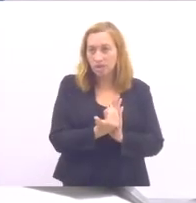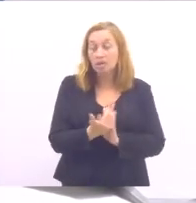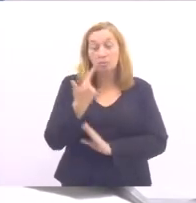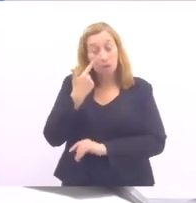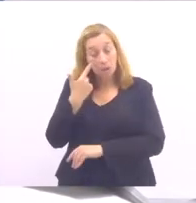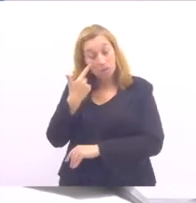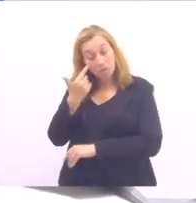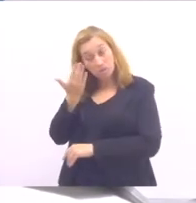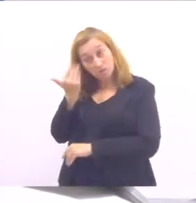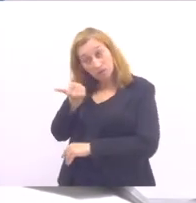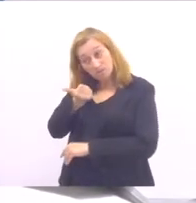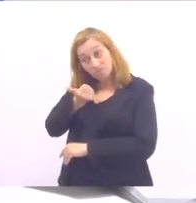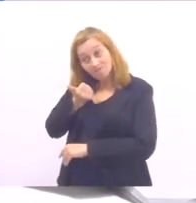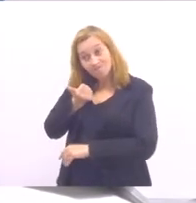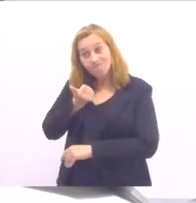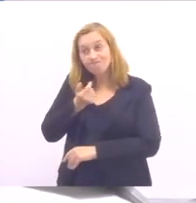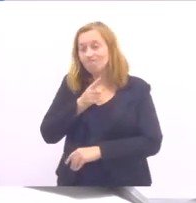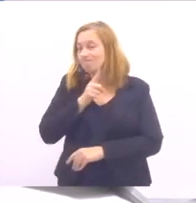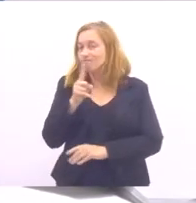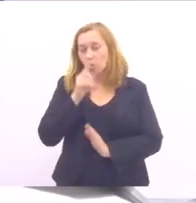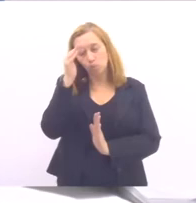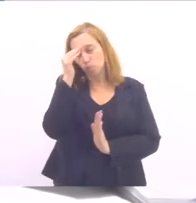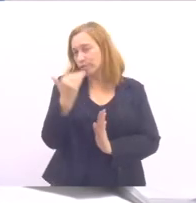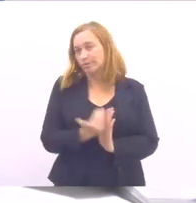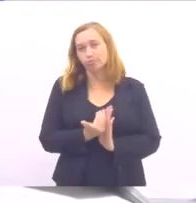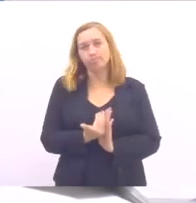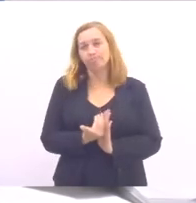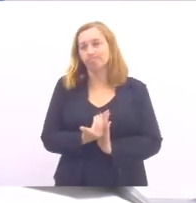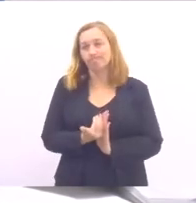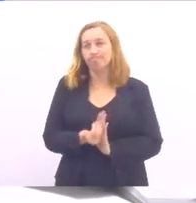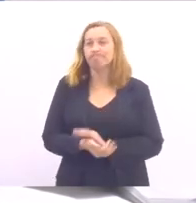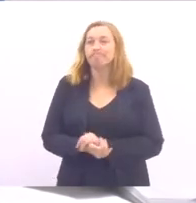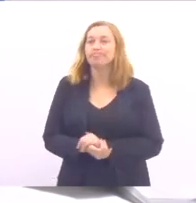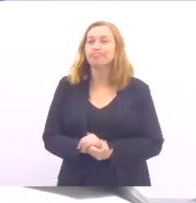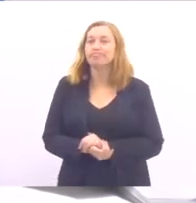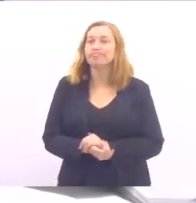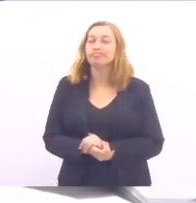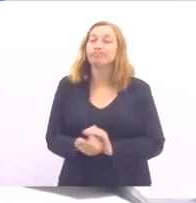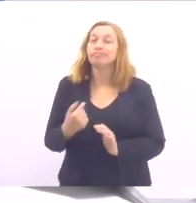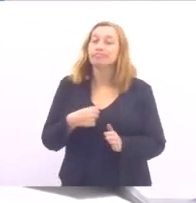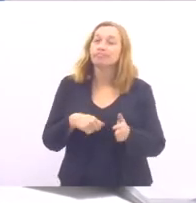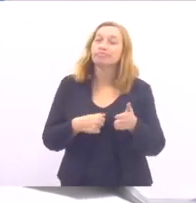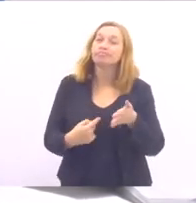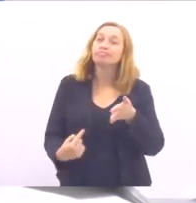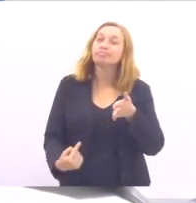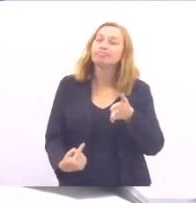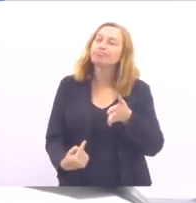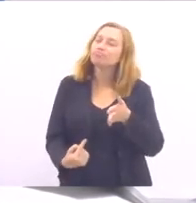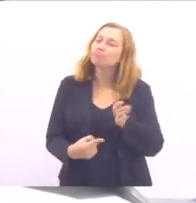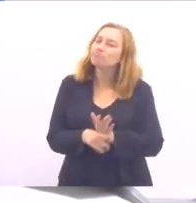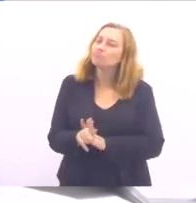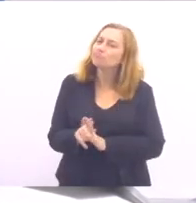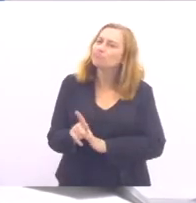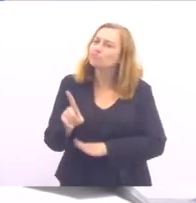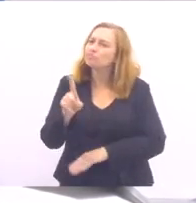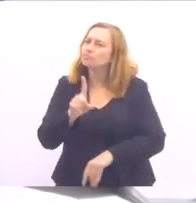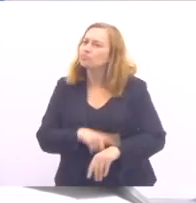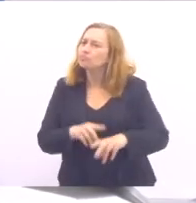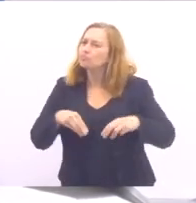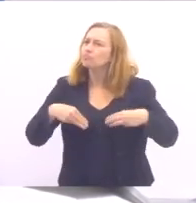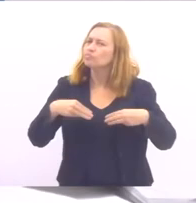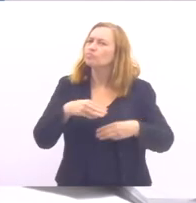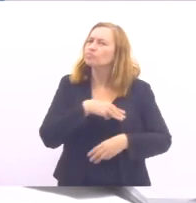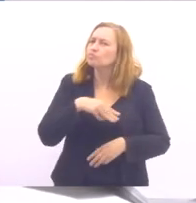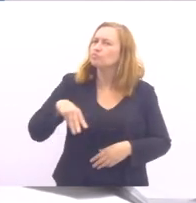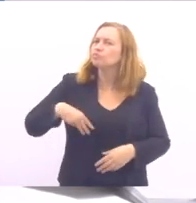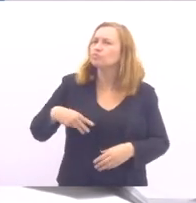que eu sei, isso não está sendo cumprido. E eu me pergunto, não está na hora do Ministério Público fazer